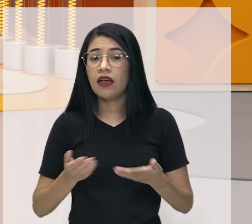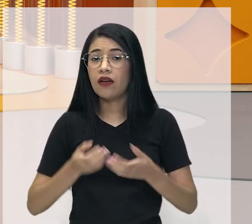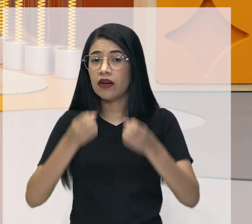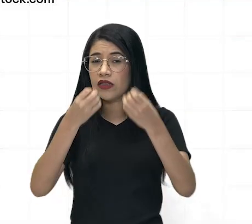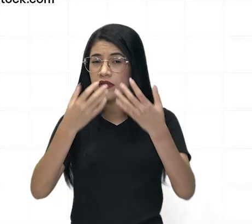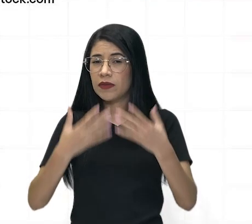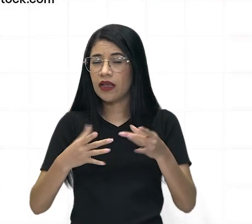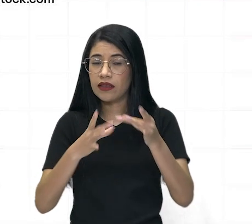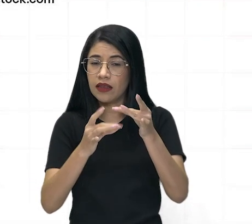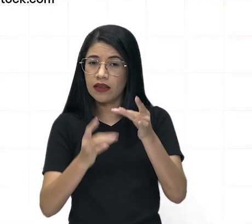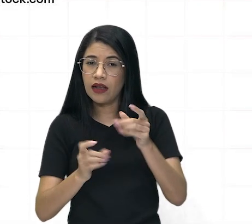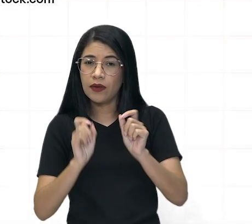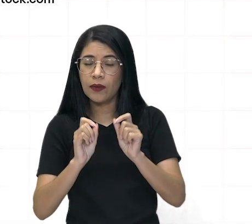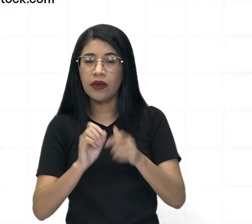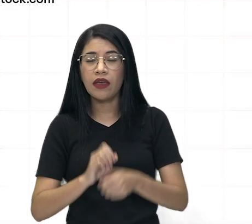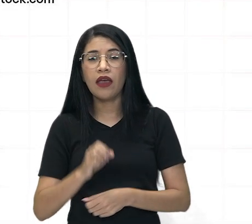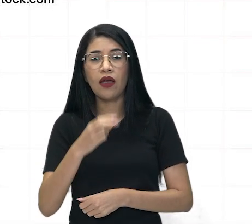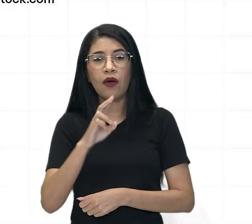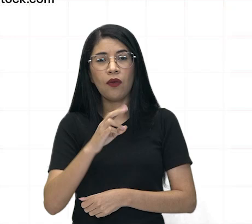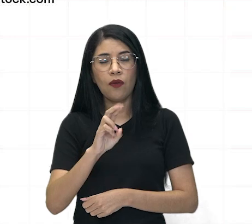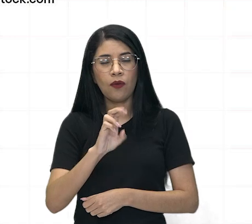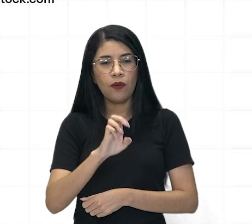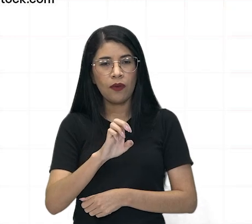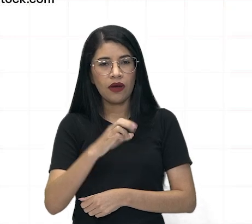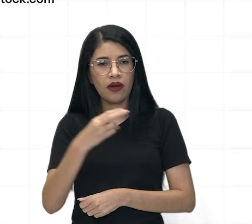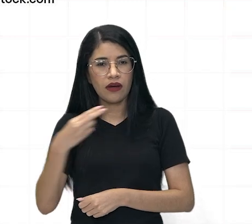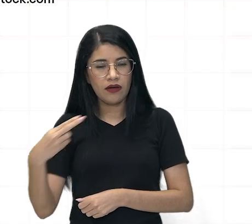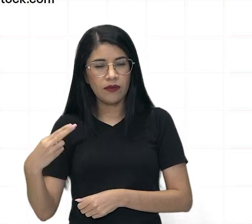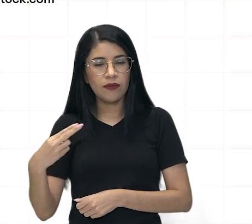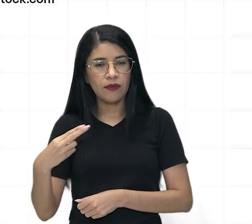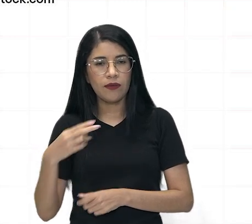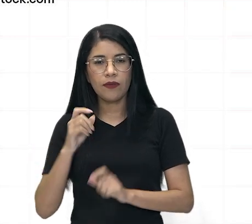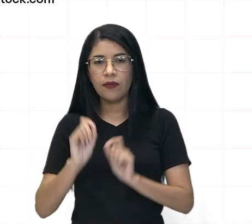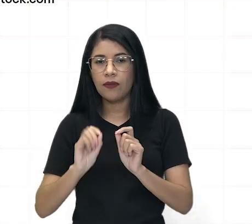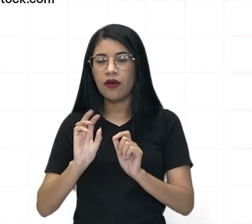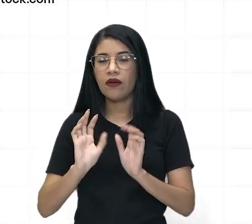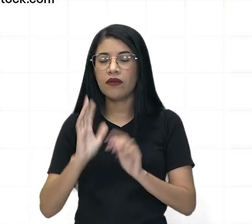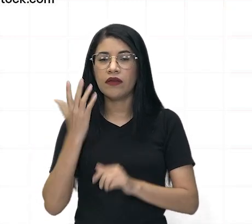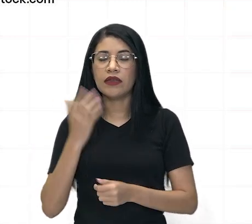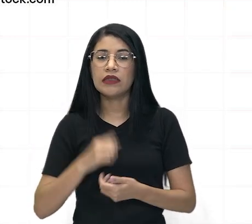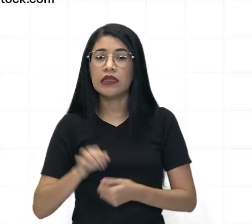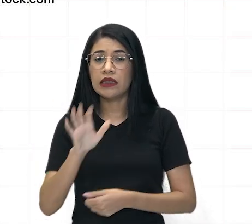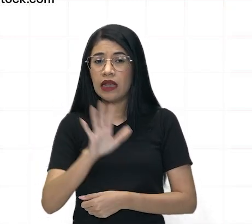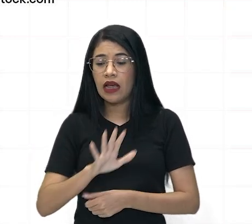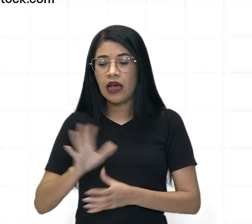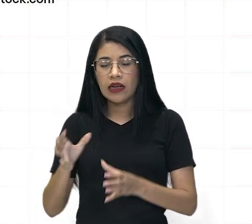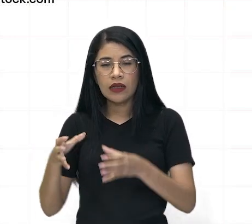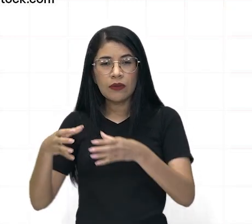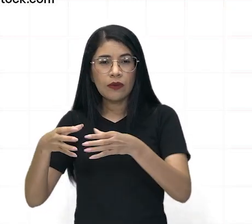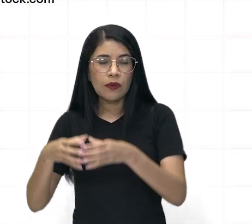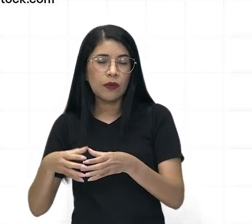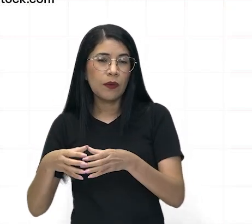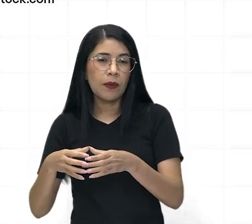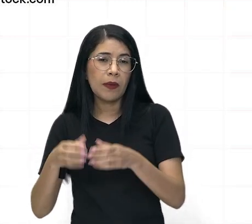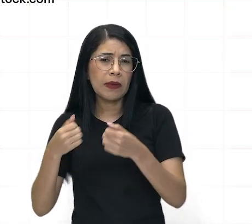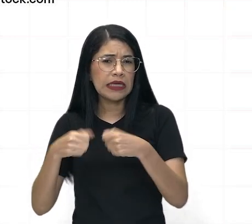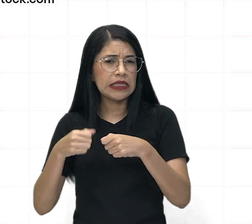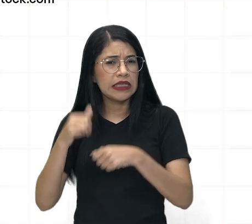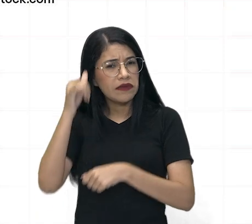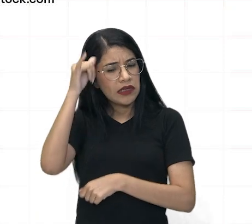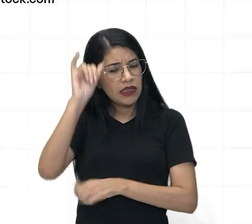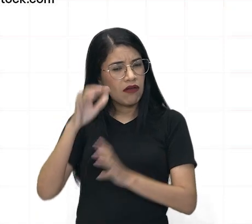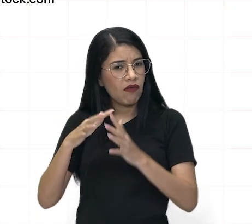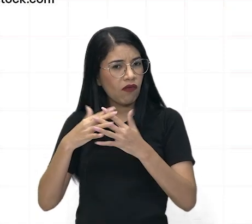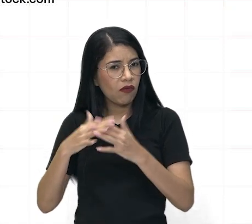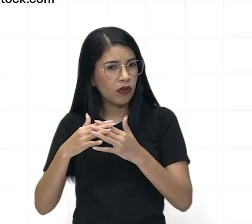da zona do euro, né? Então, na União Europeia nós temos a zona do euro, eu sempre falo para a gente não confundir